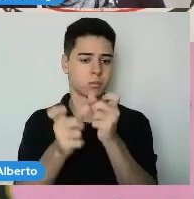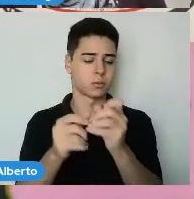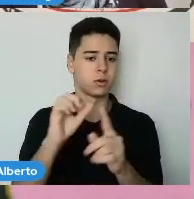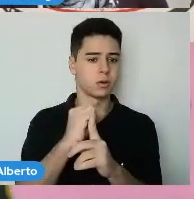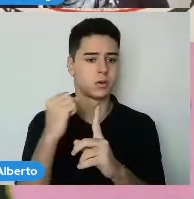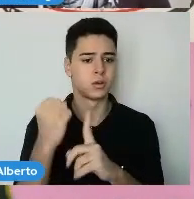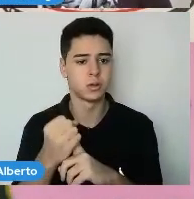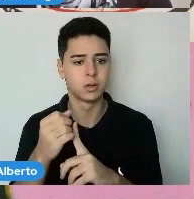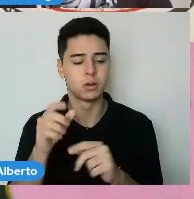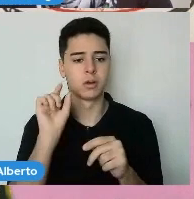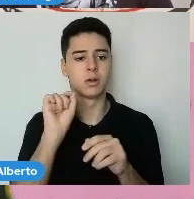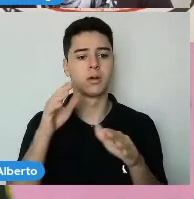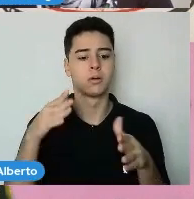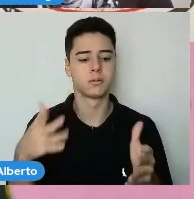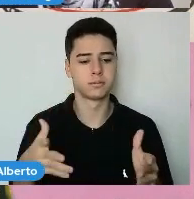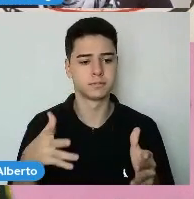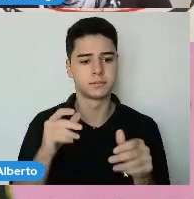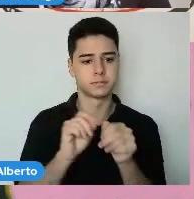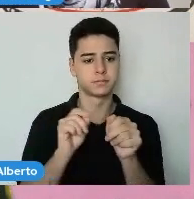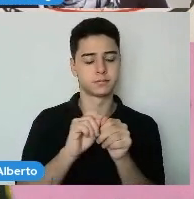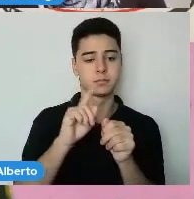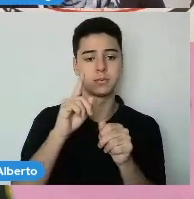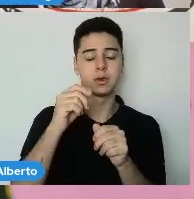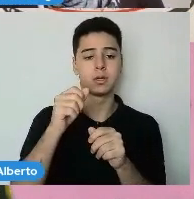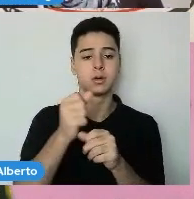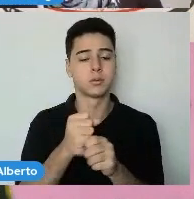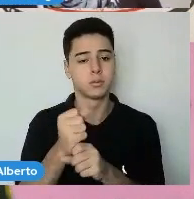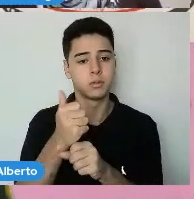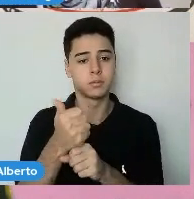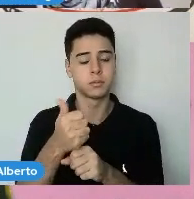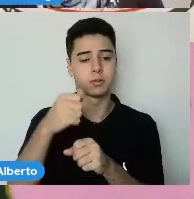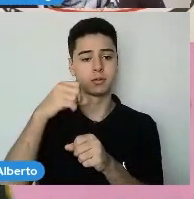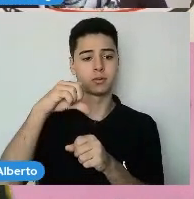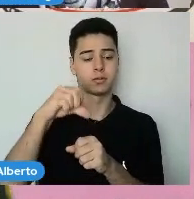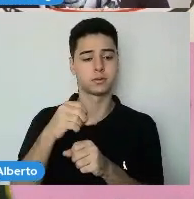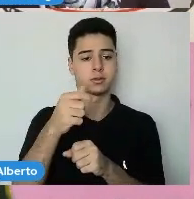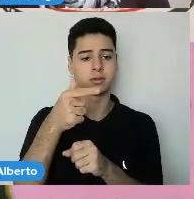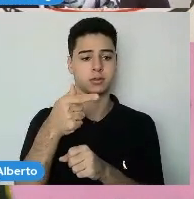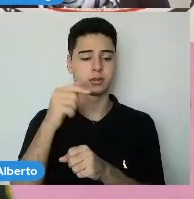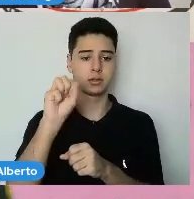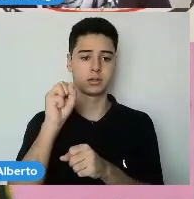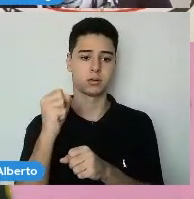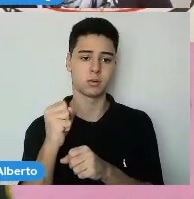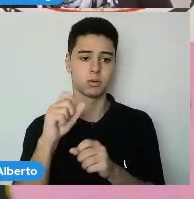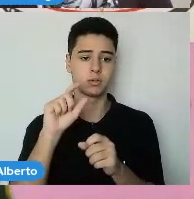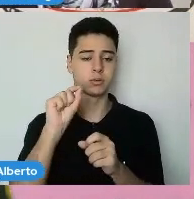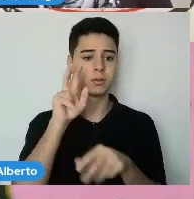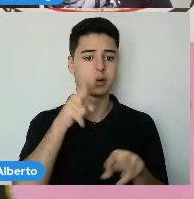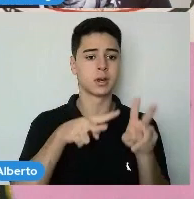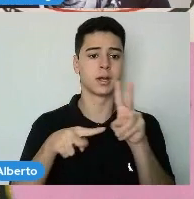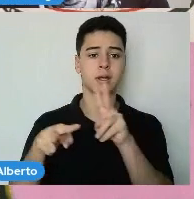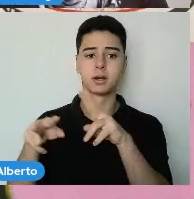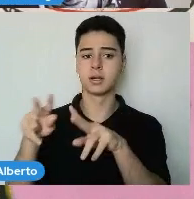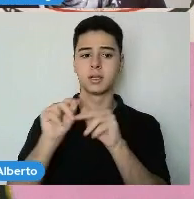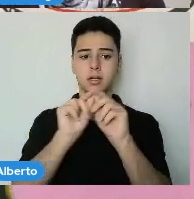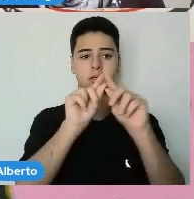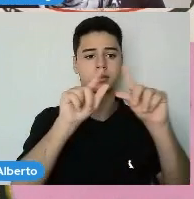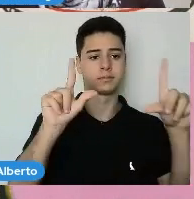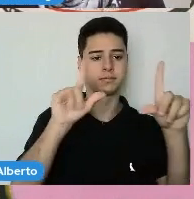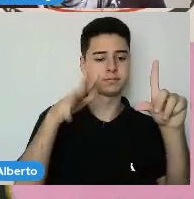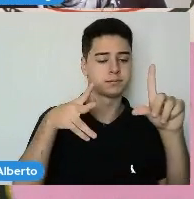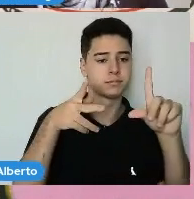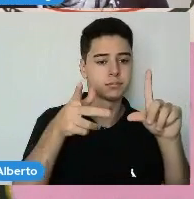uma performance que ele realizou em 1978, tá? Olha o título